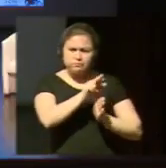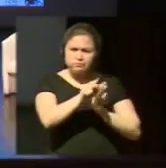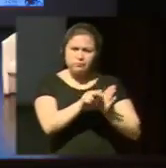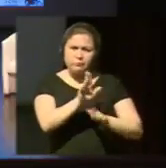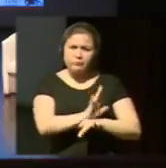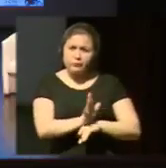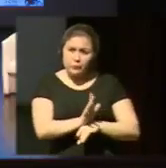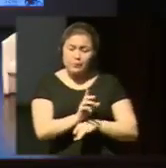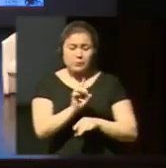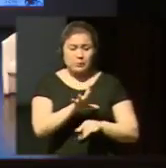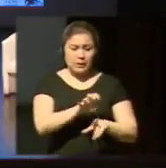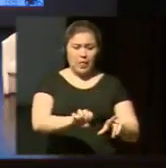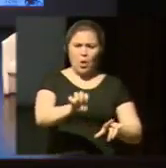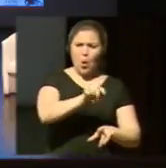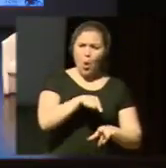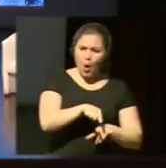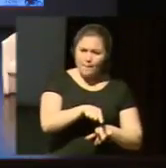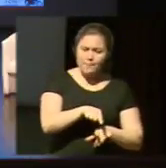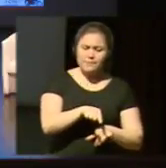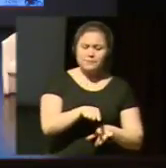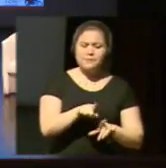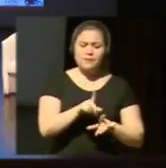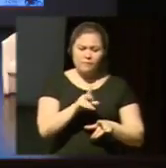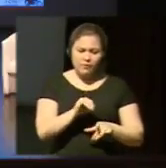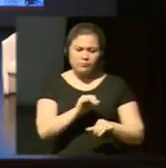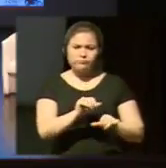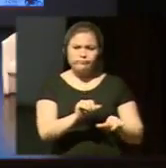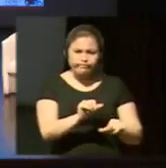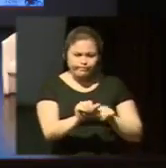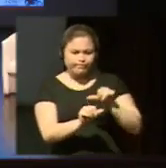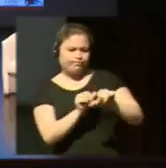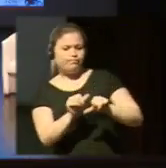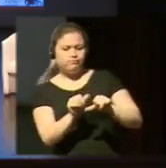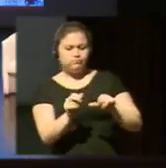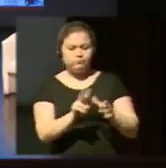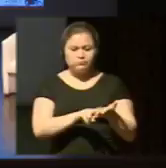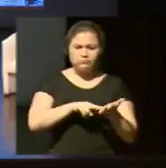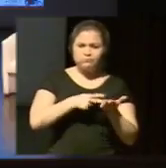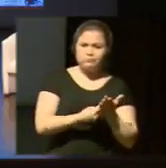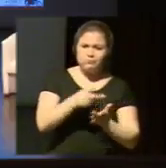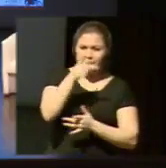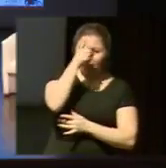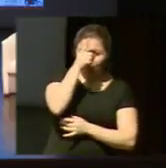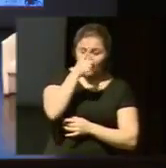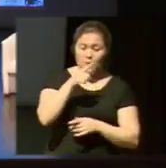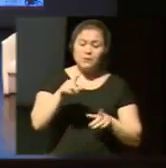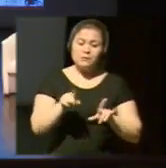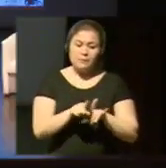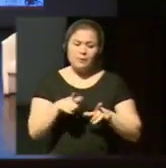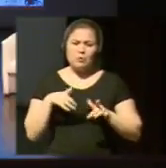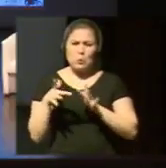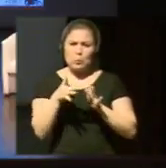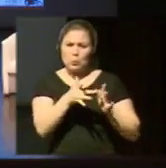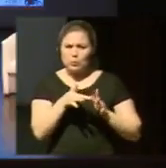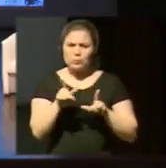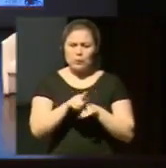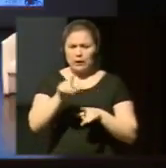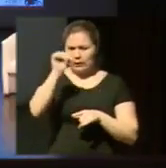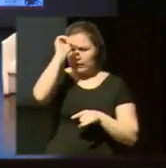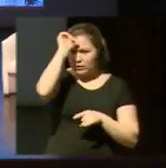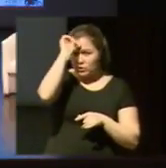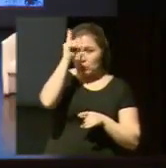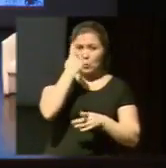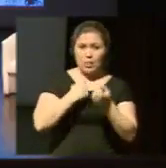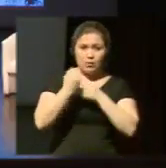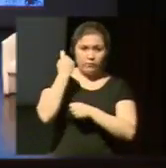apenas na Europa e foram sincronizados para o alemão. Entretanto, também temos contatos com a Índia. No ano que